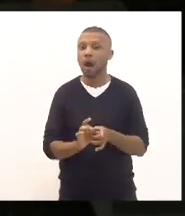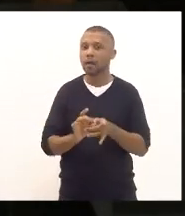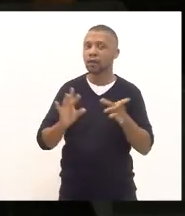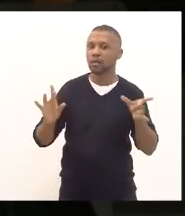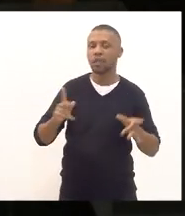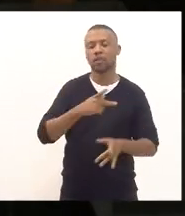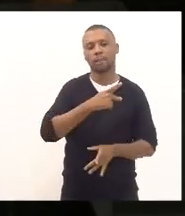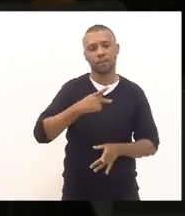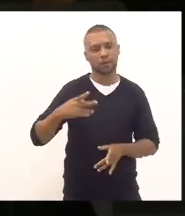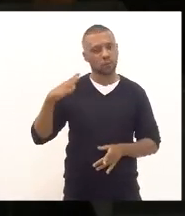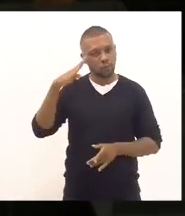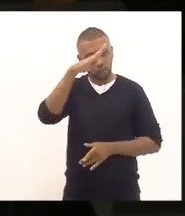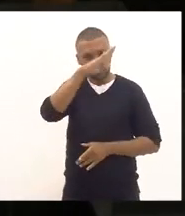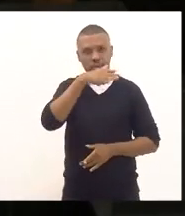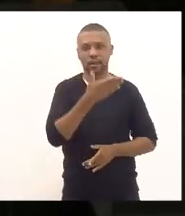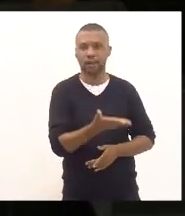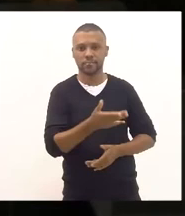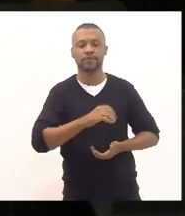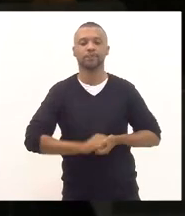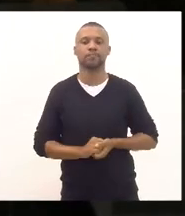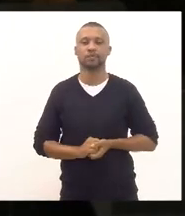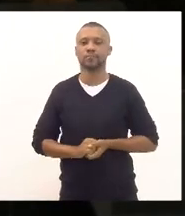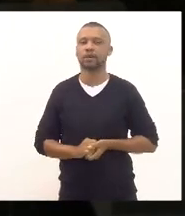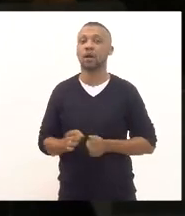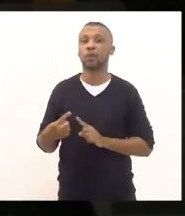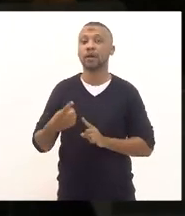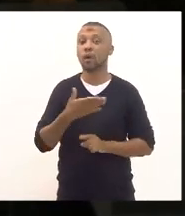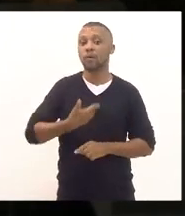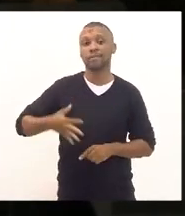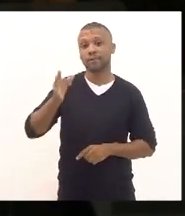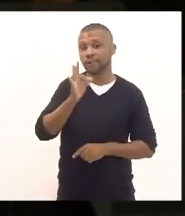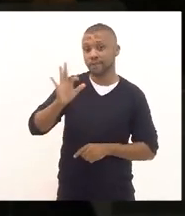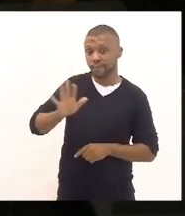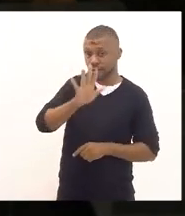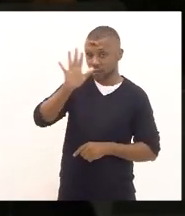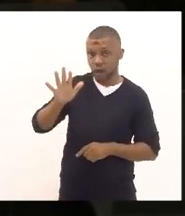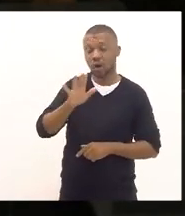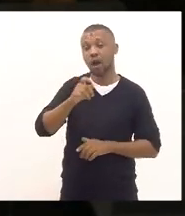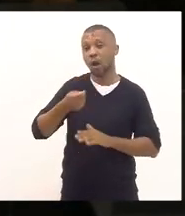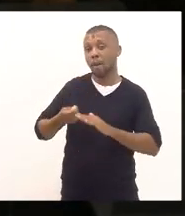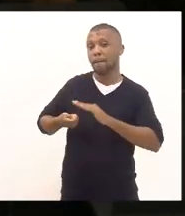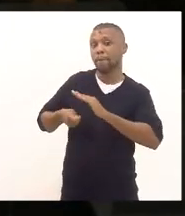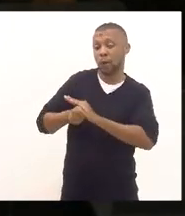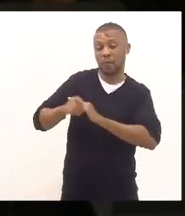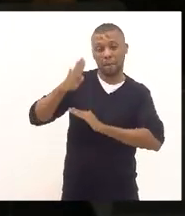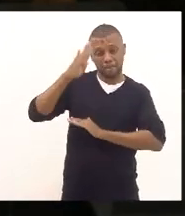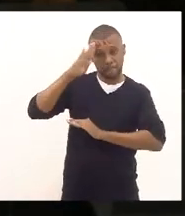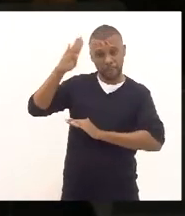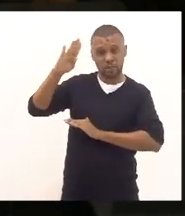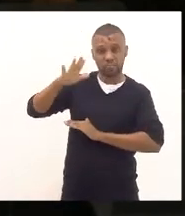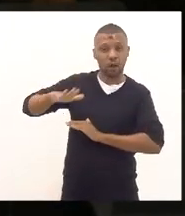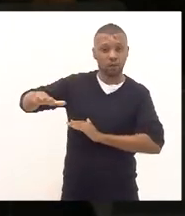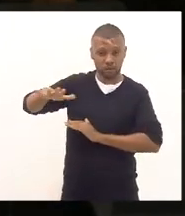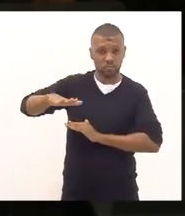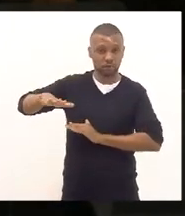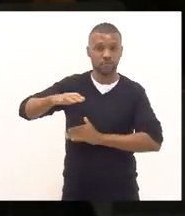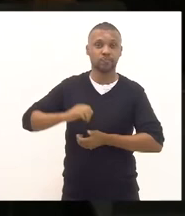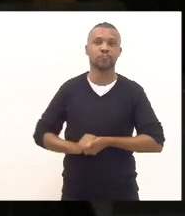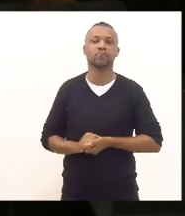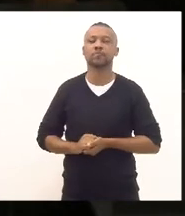da República porque o a união é o acionista majoritário e